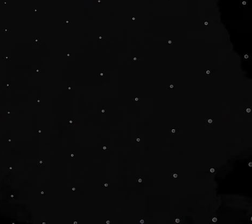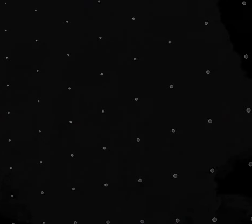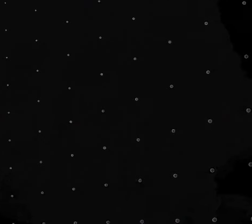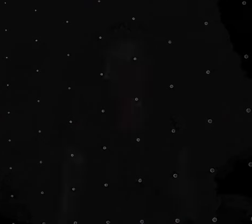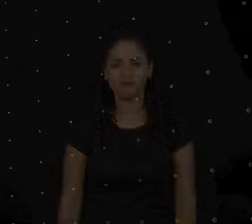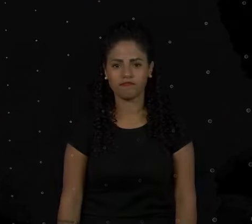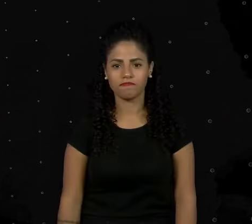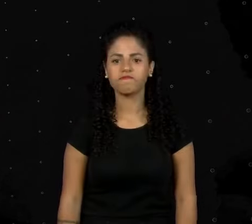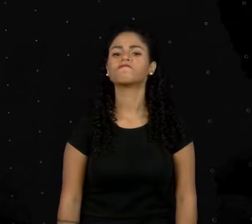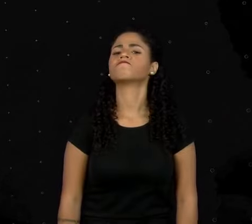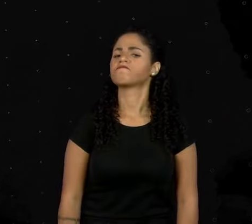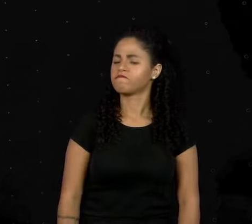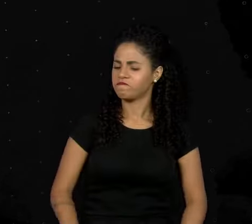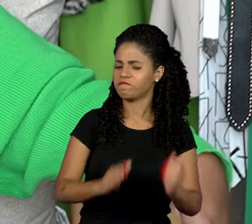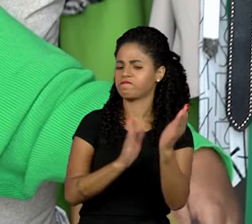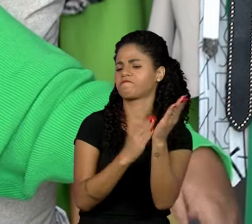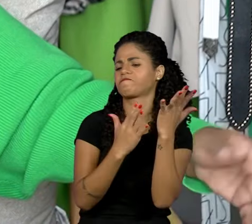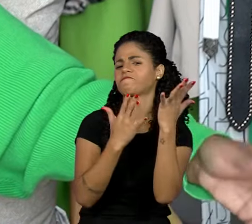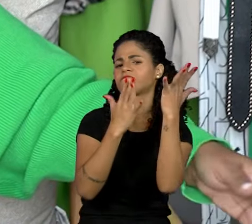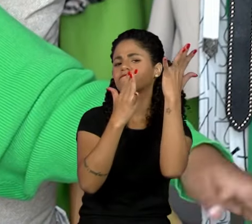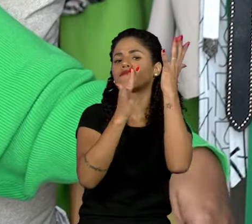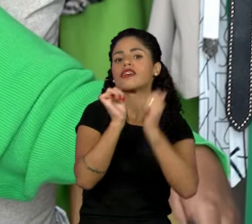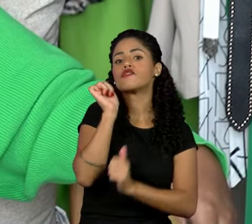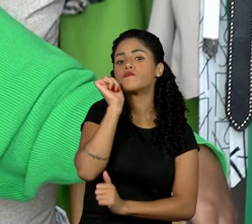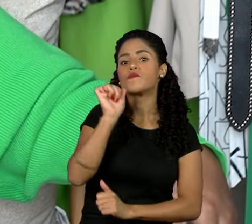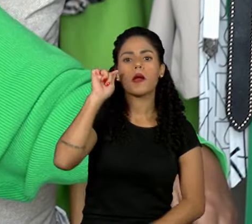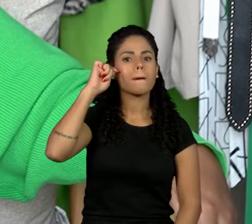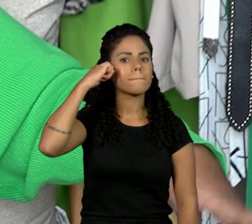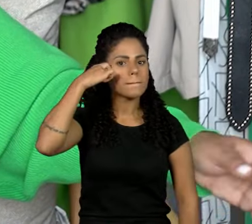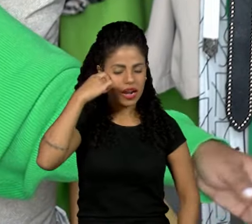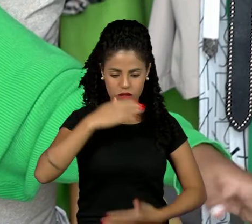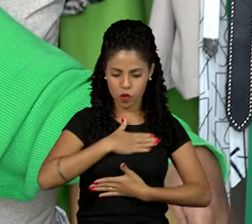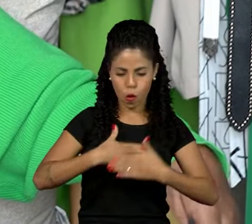Eu quero exaltar essas mulheres pretas e essas mulheres pretas